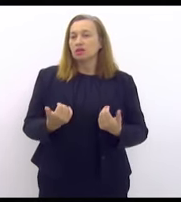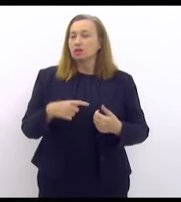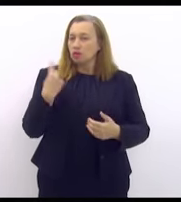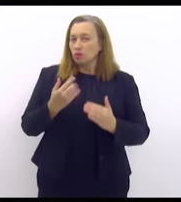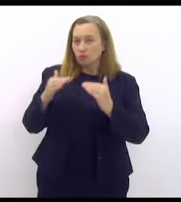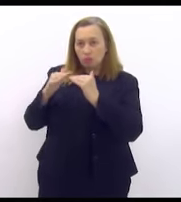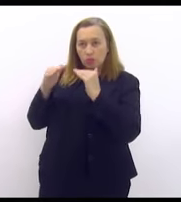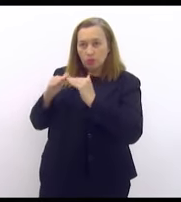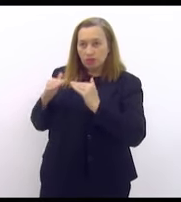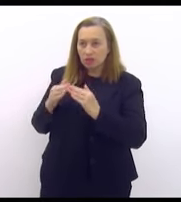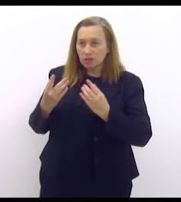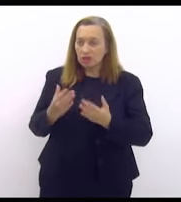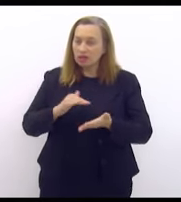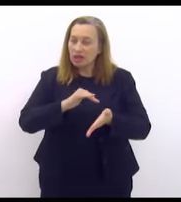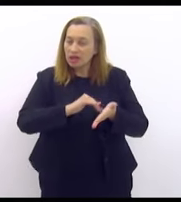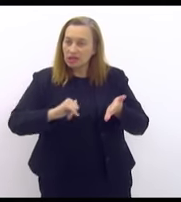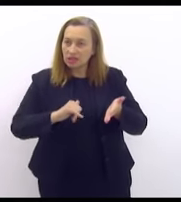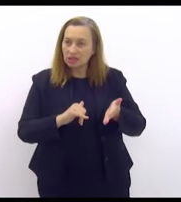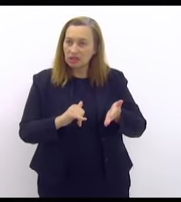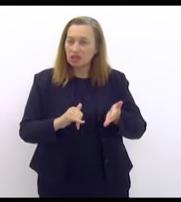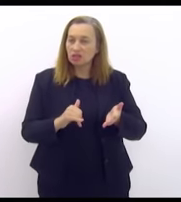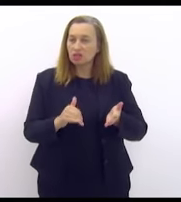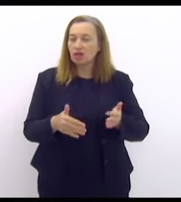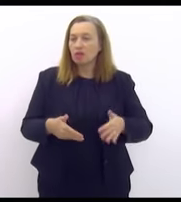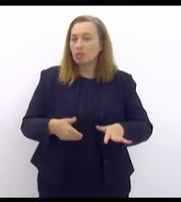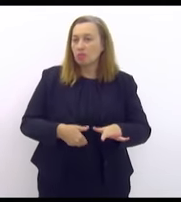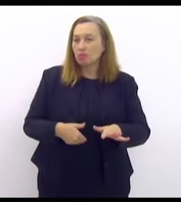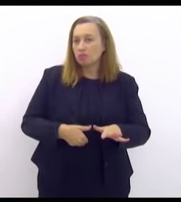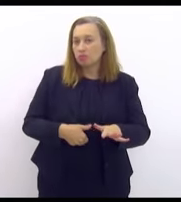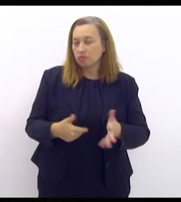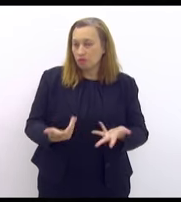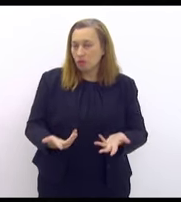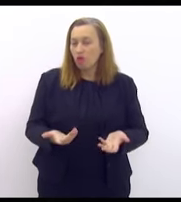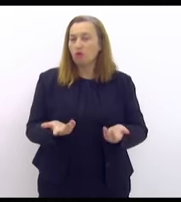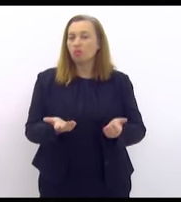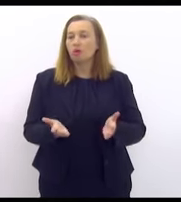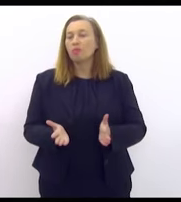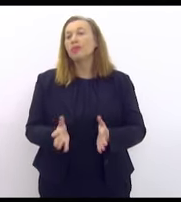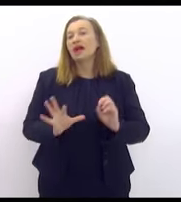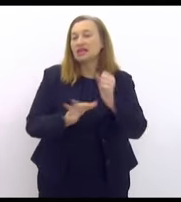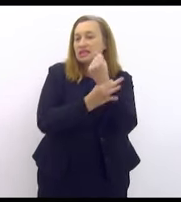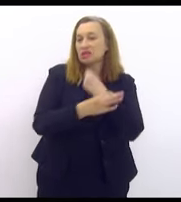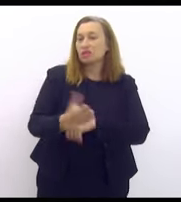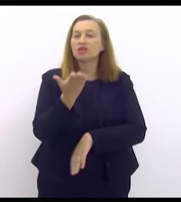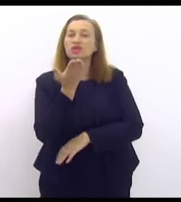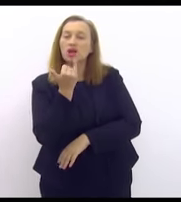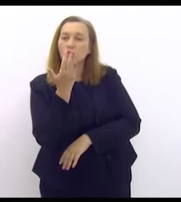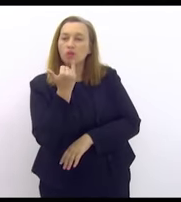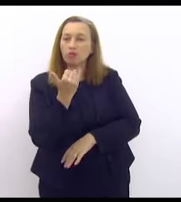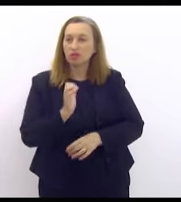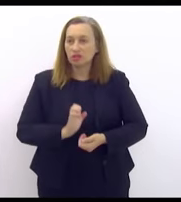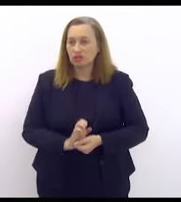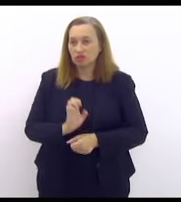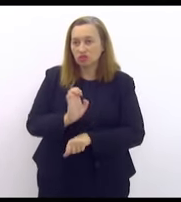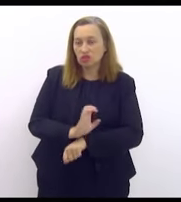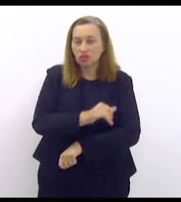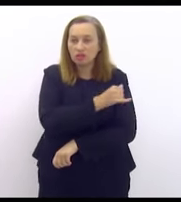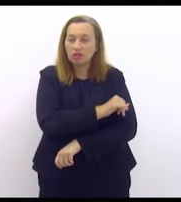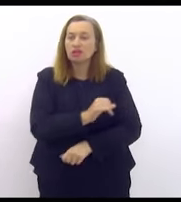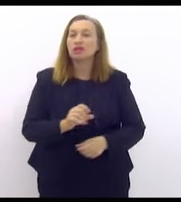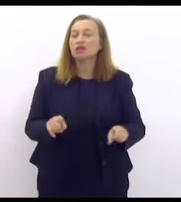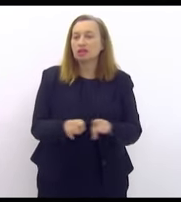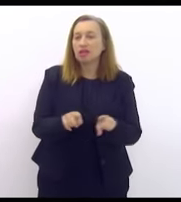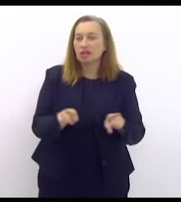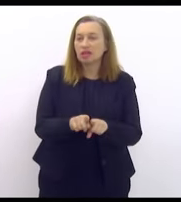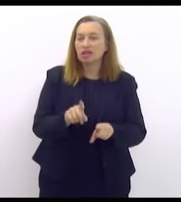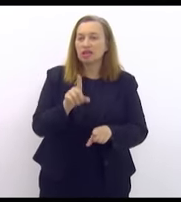concordamos com isso. A segurança alimentar, nutricional da população fluminense. A segurança hídrica